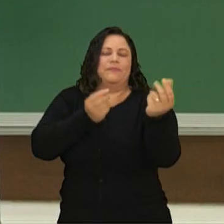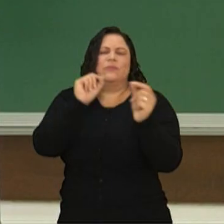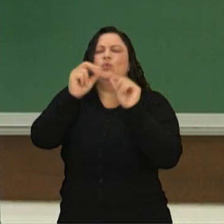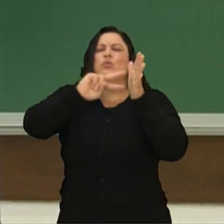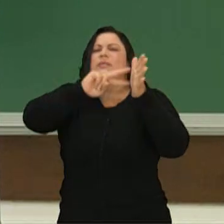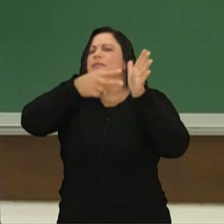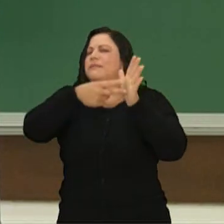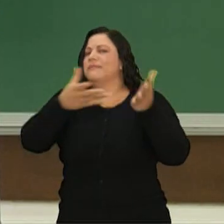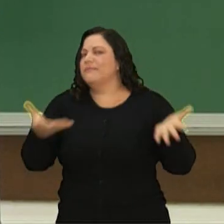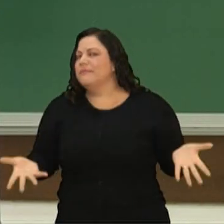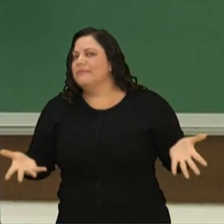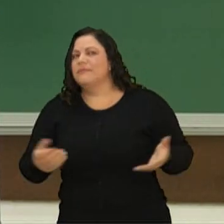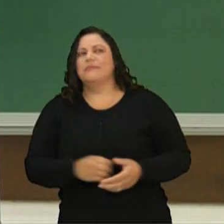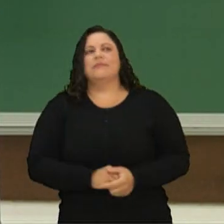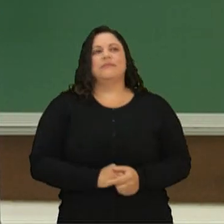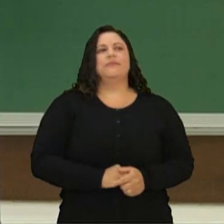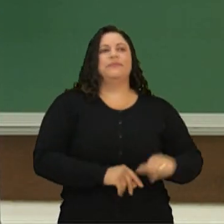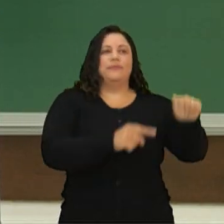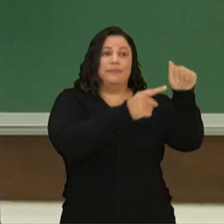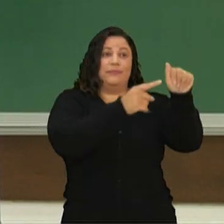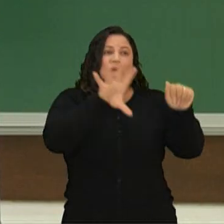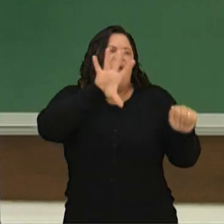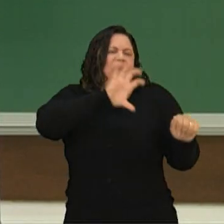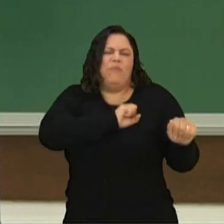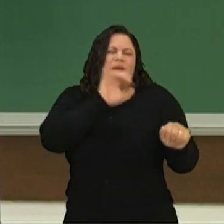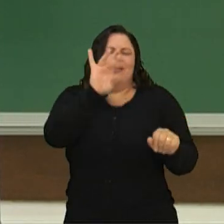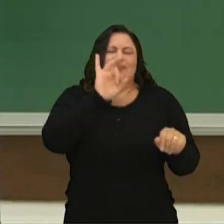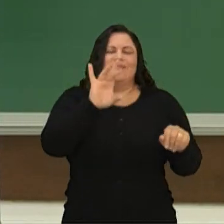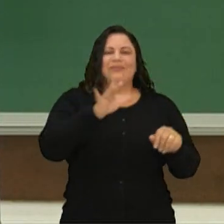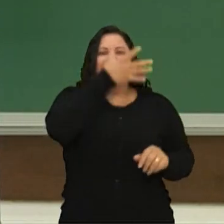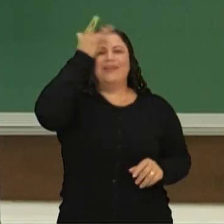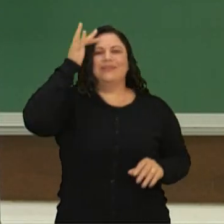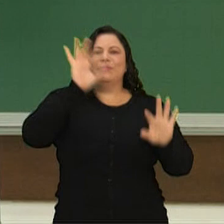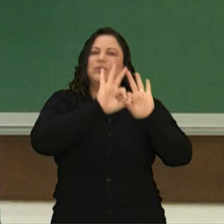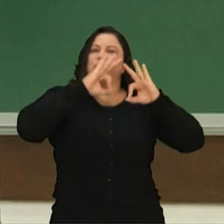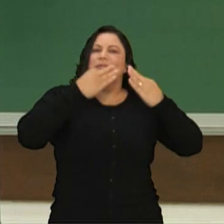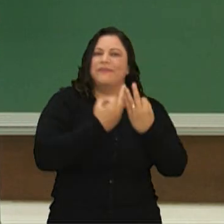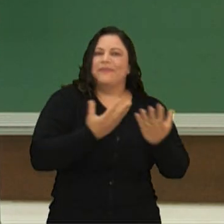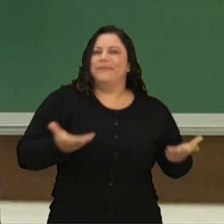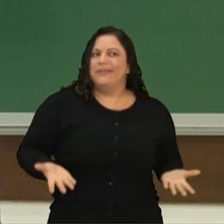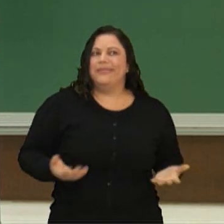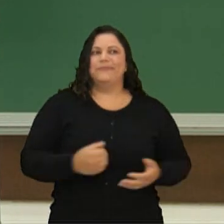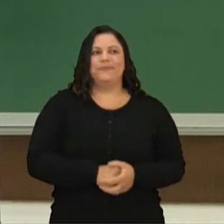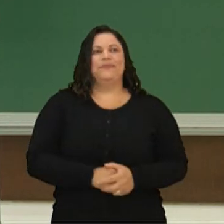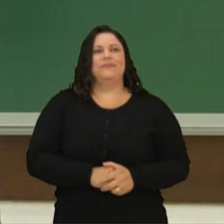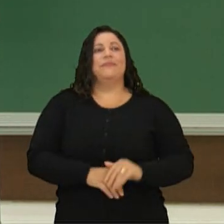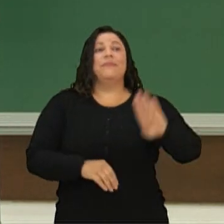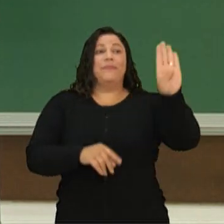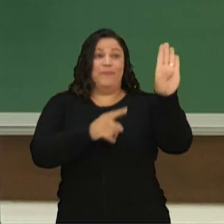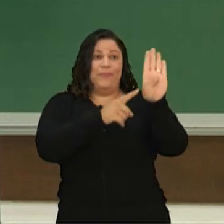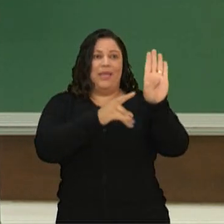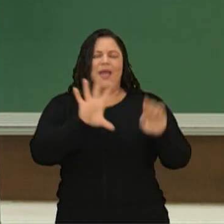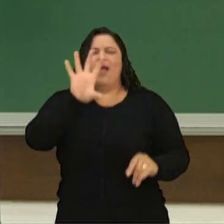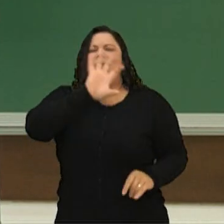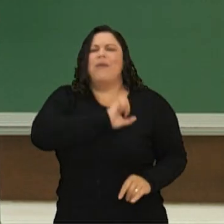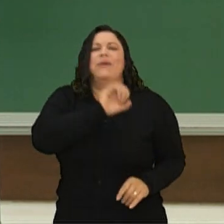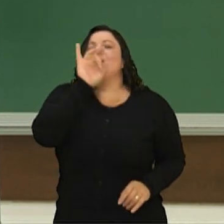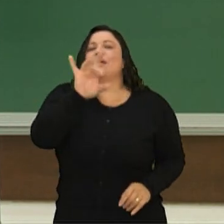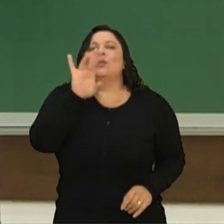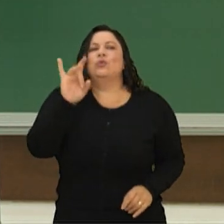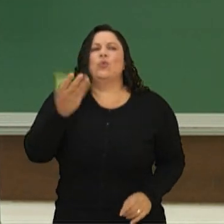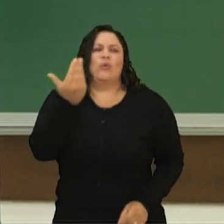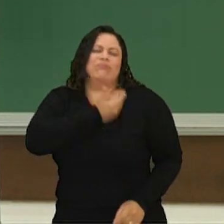A, amarás somente as pessoas de sua família? Letra B, amarás somente os amigos próximos